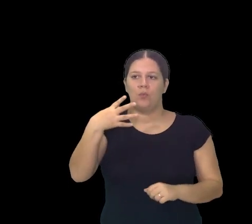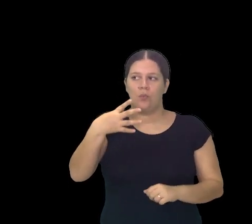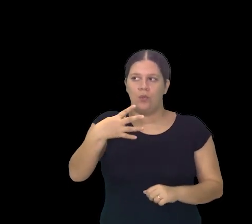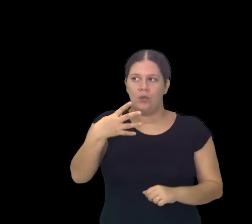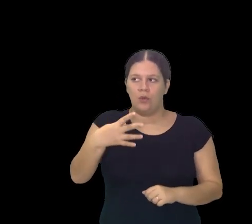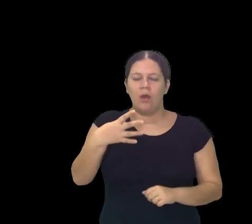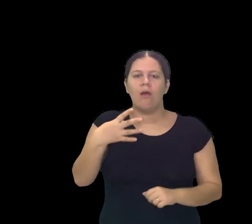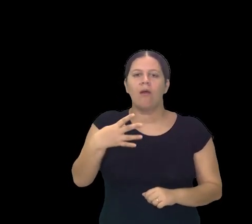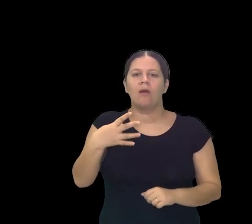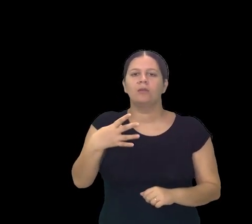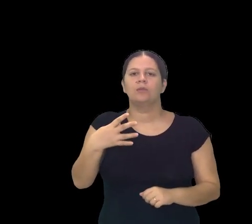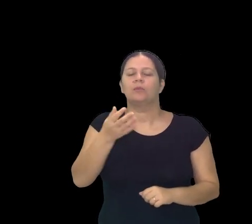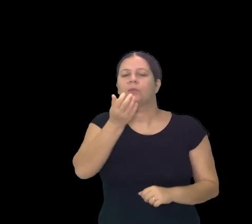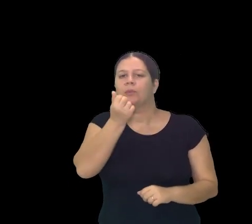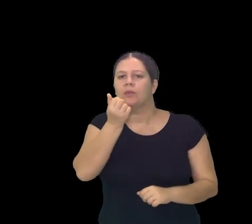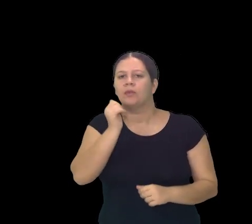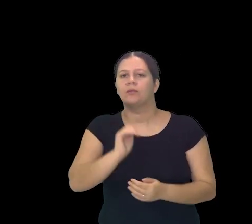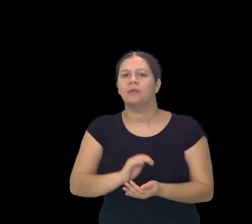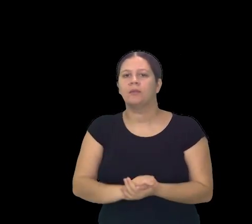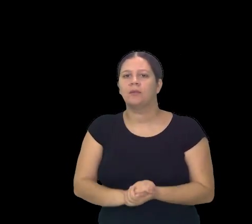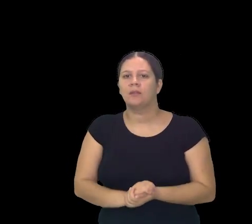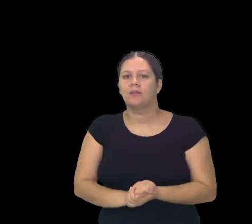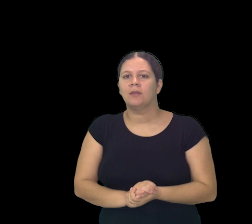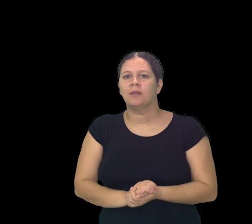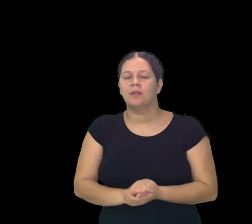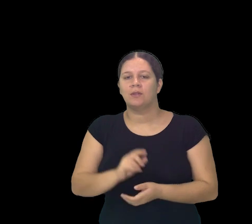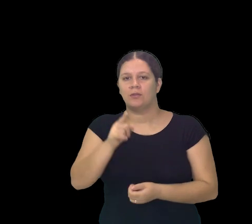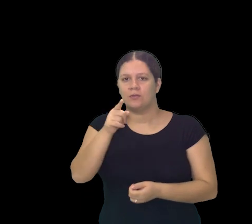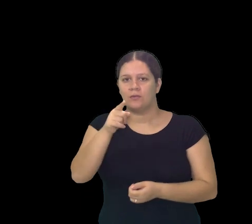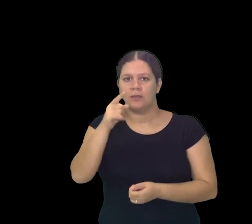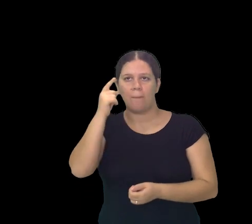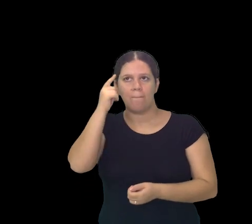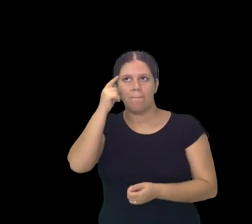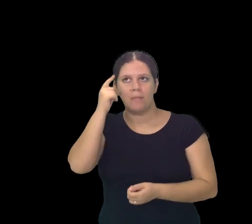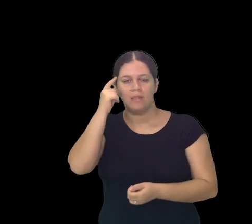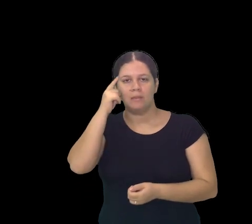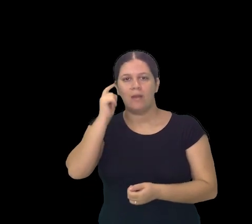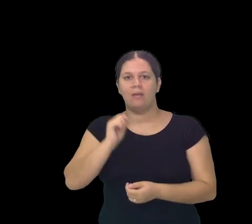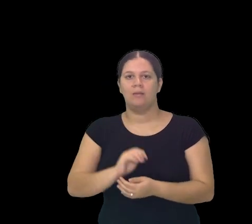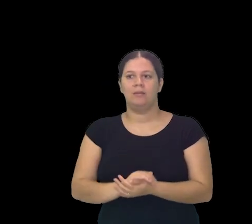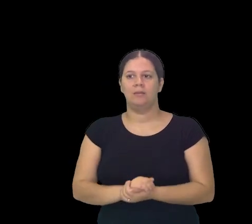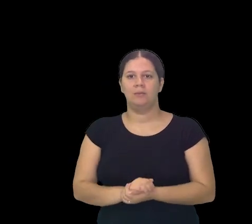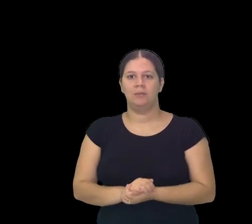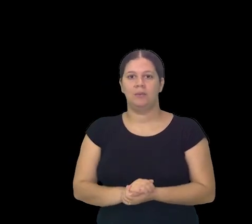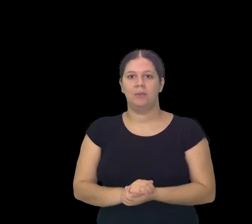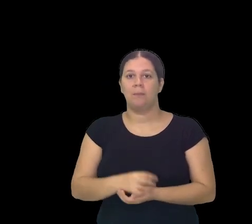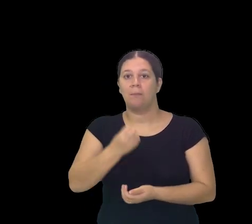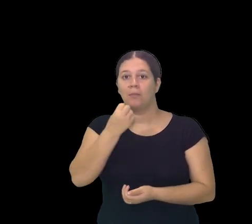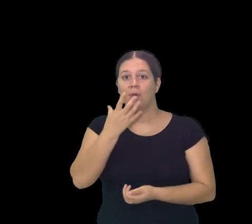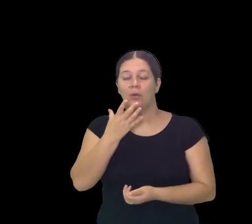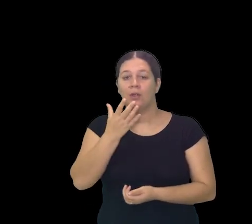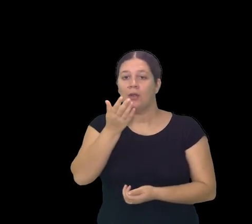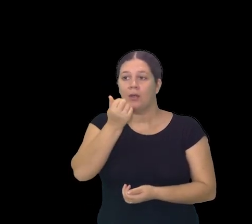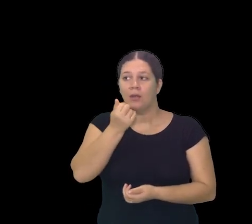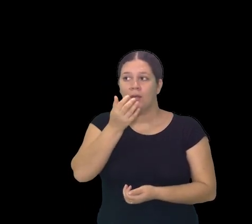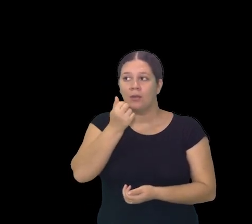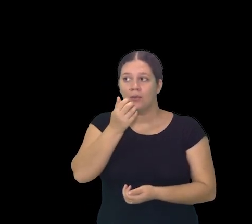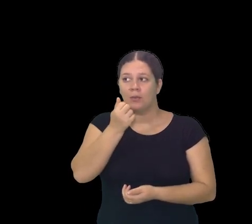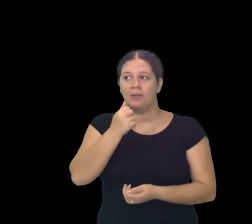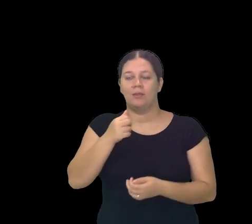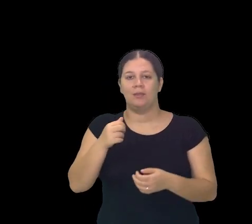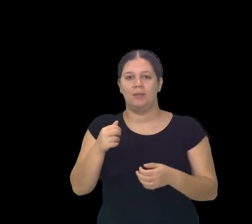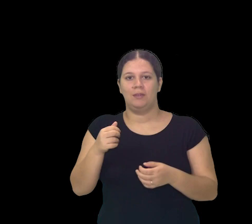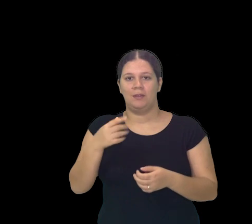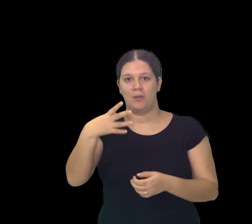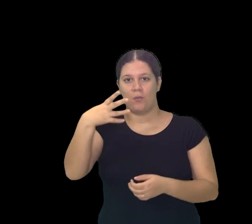4 pedaços eu teria que comer? Encorajo você a pausar o vídeo e pensar nisso. Bom, comeria